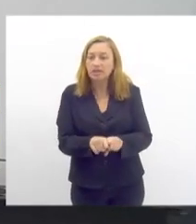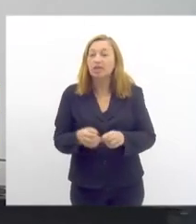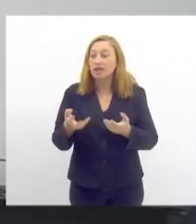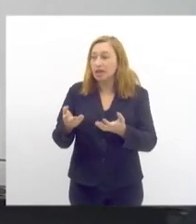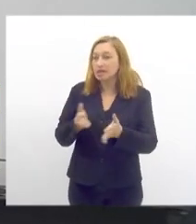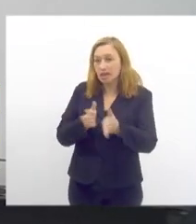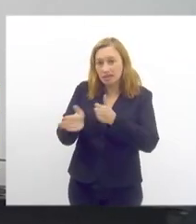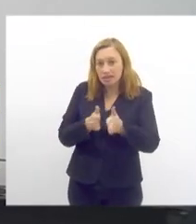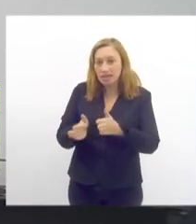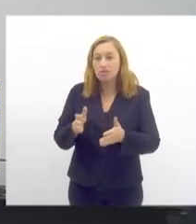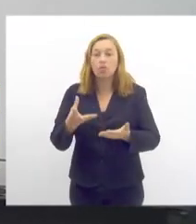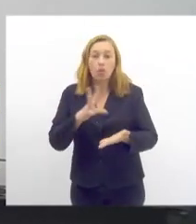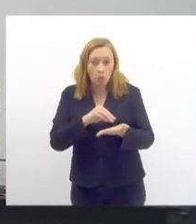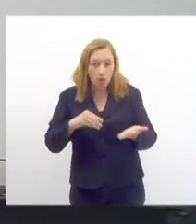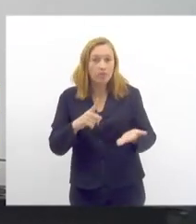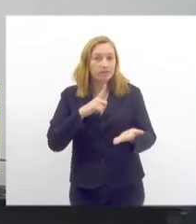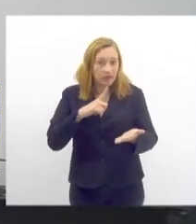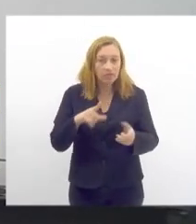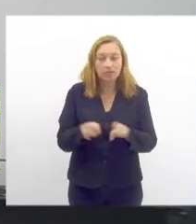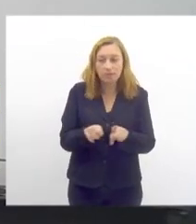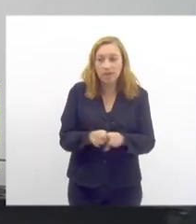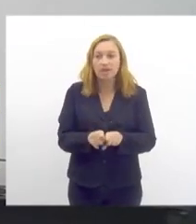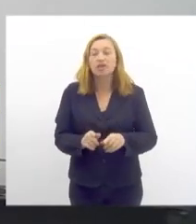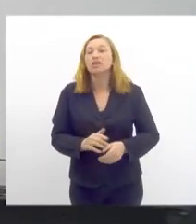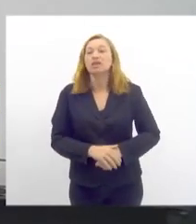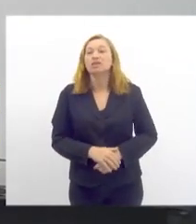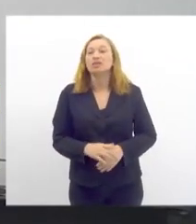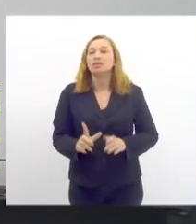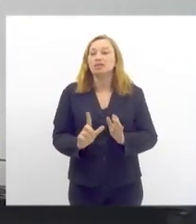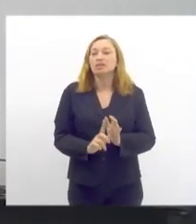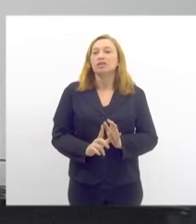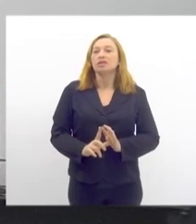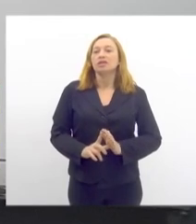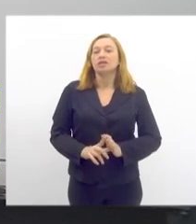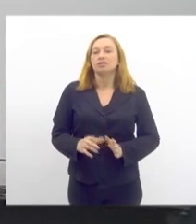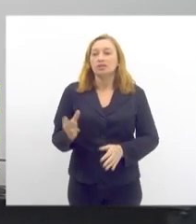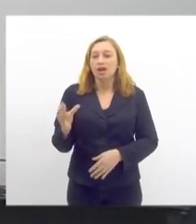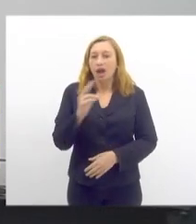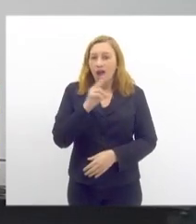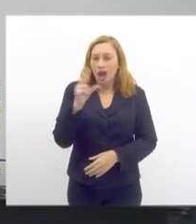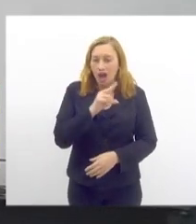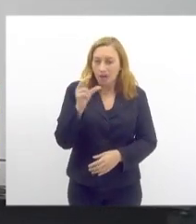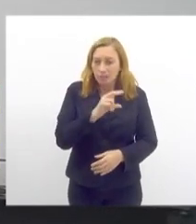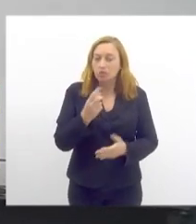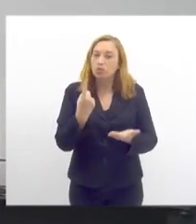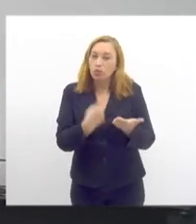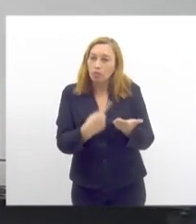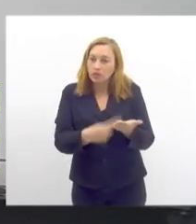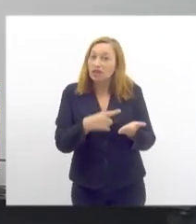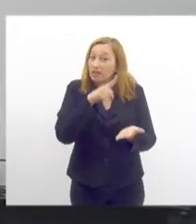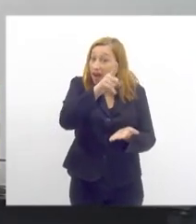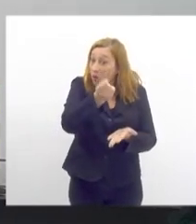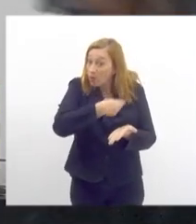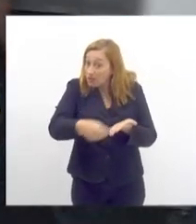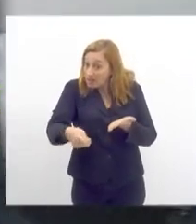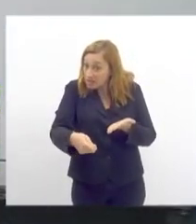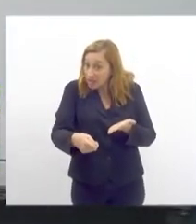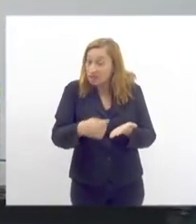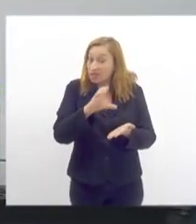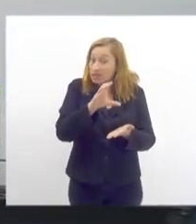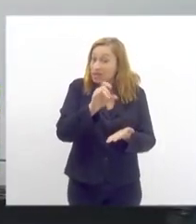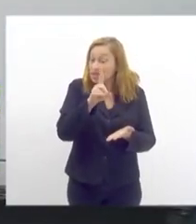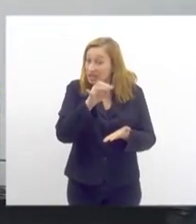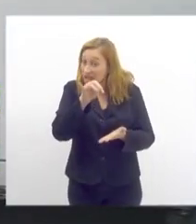ter acesso, também eu tenho cópia. Então, a gente antecipou o prazo. Né? Então, o combinado lá, assinado pelo Sindetran,